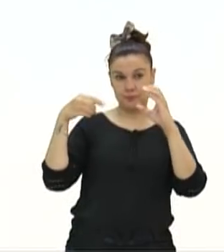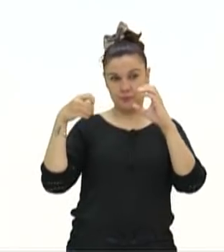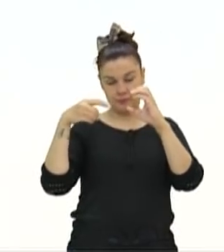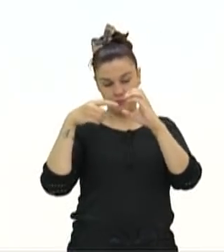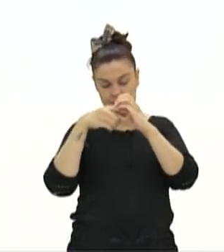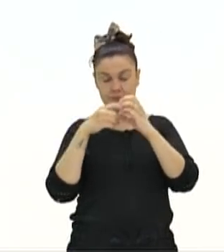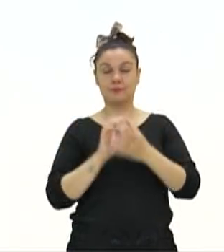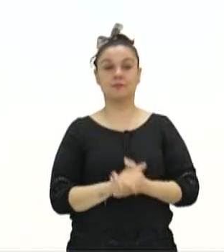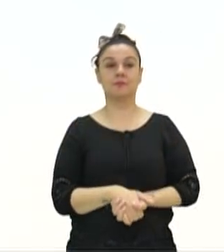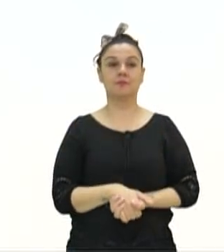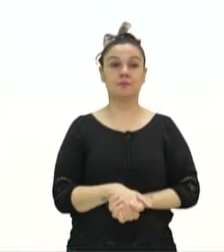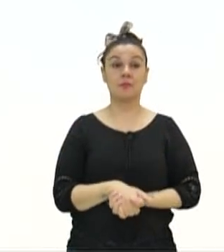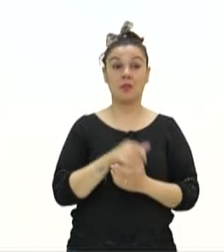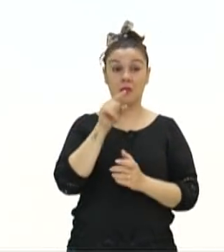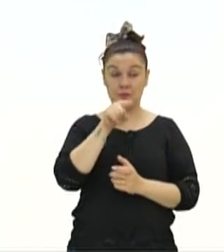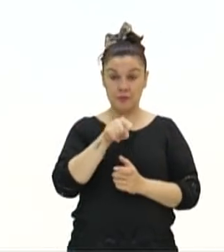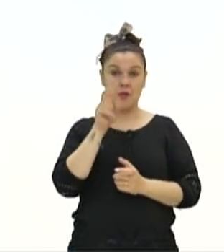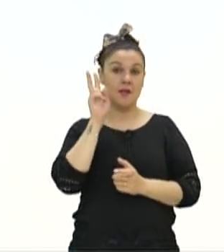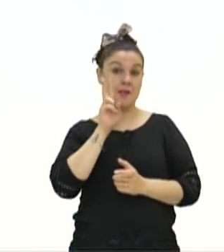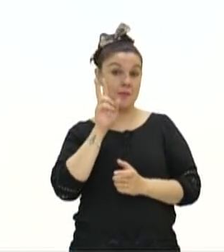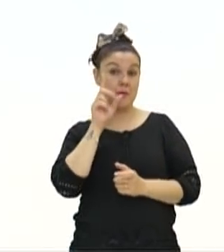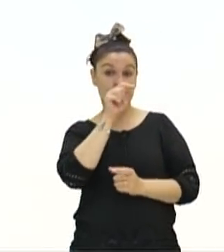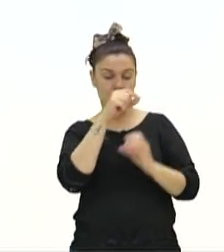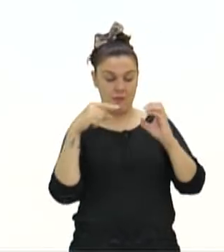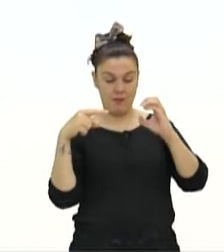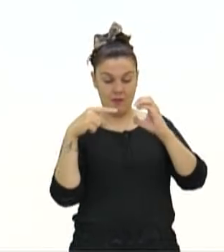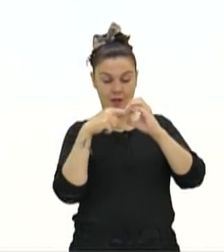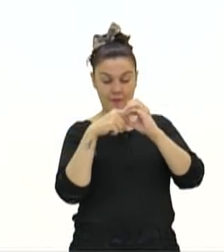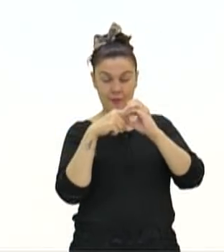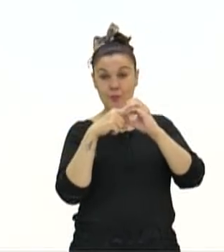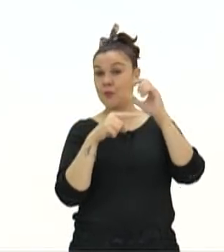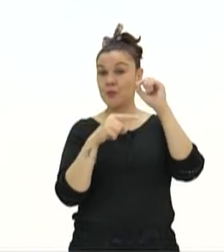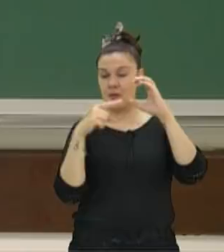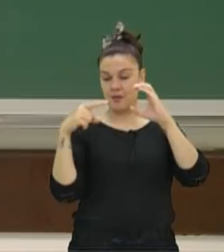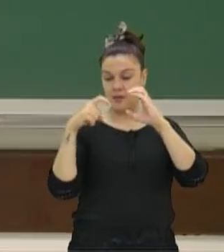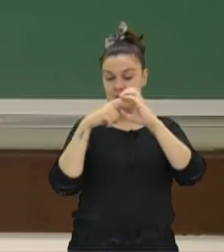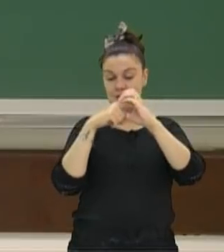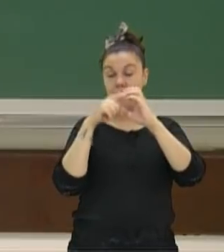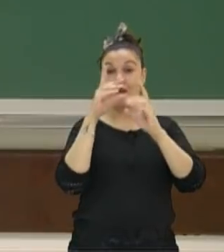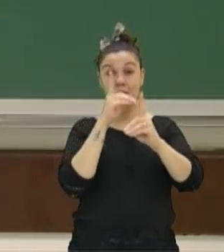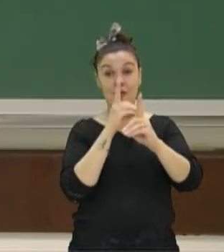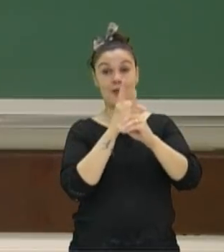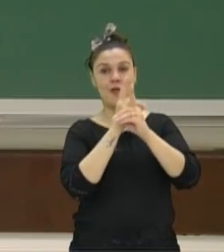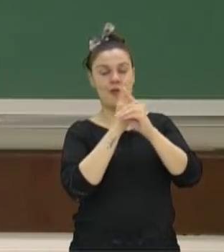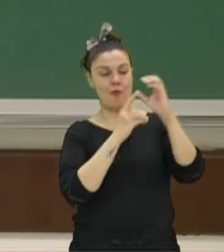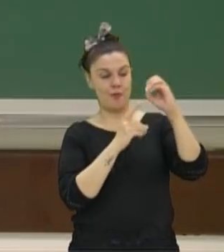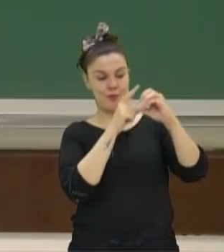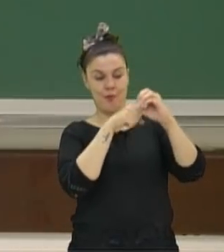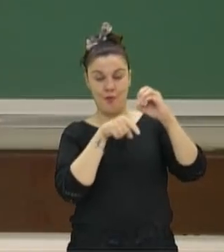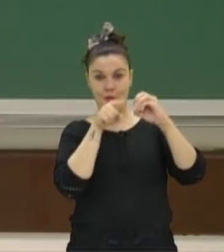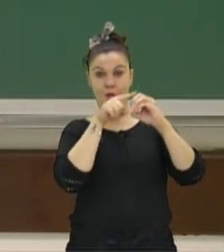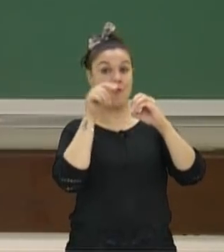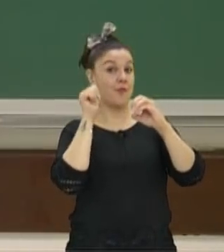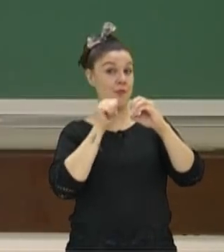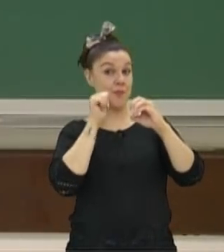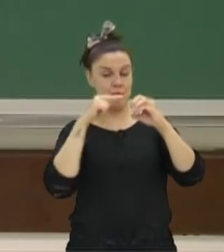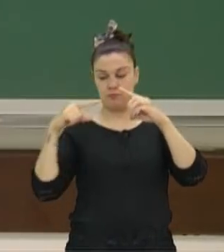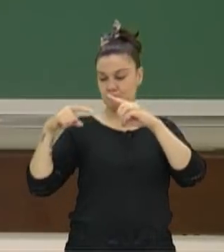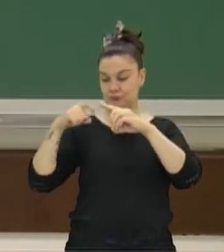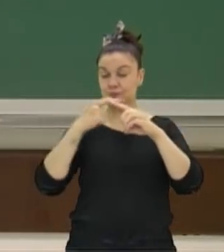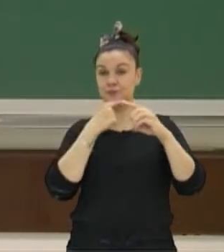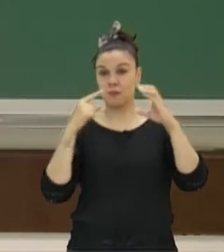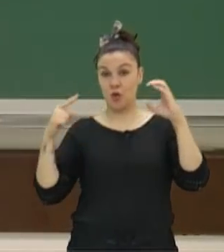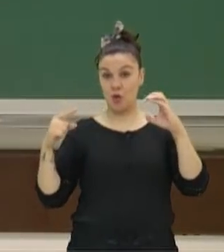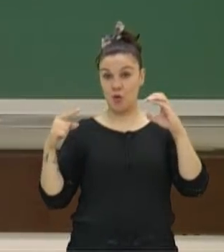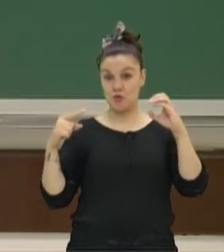lá. Então, lembrando que a fecundação é o encontro do óvulo com o espermatozoide, a união dos